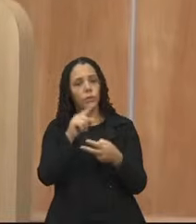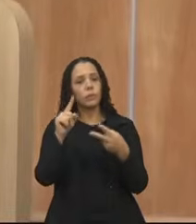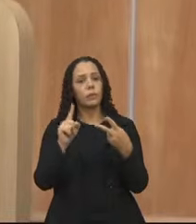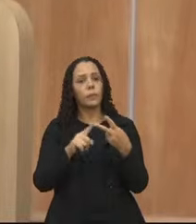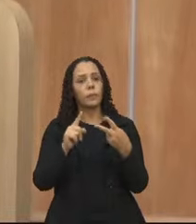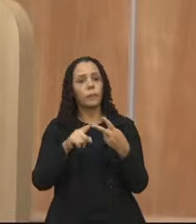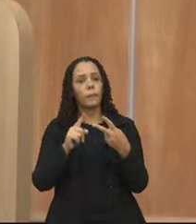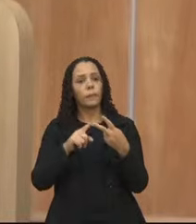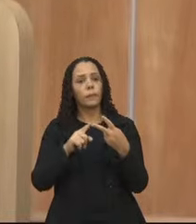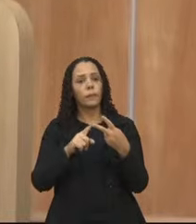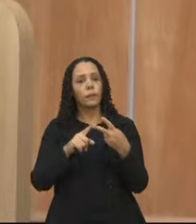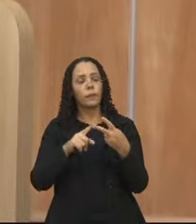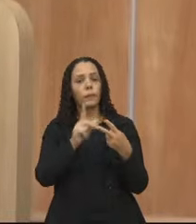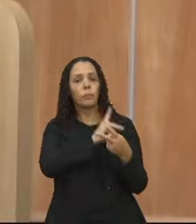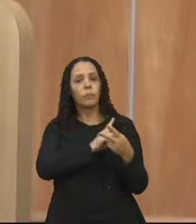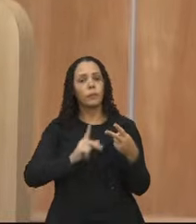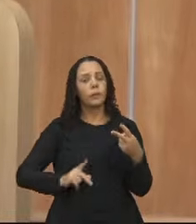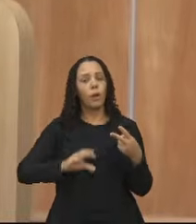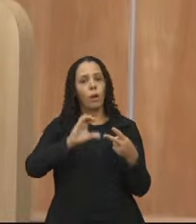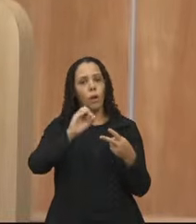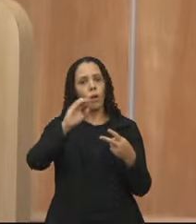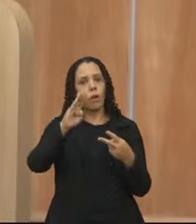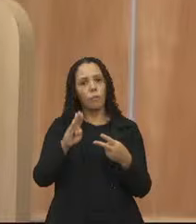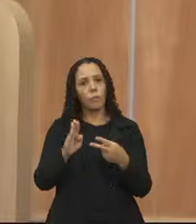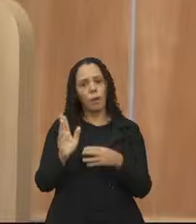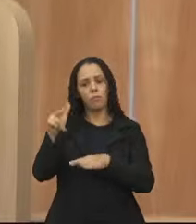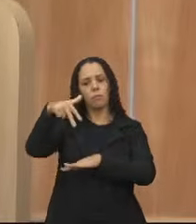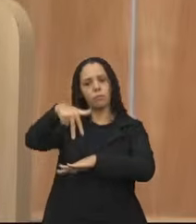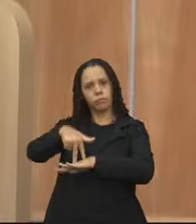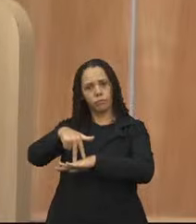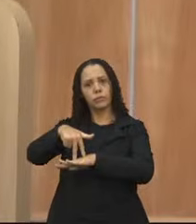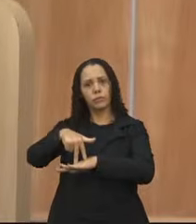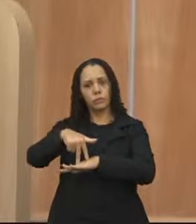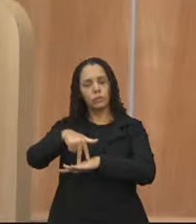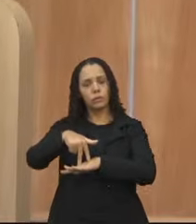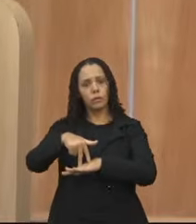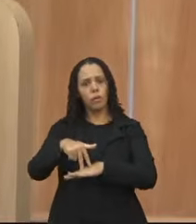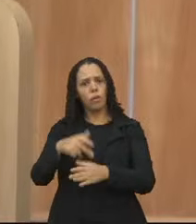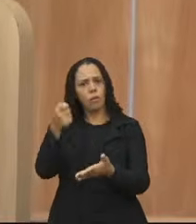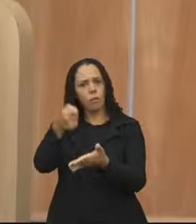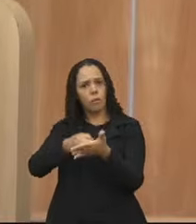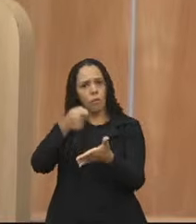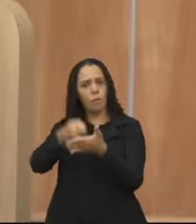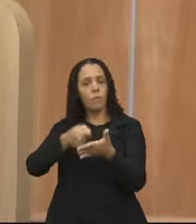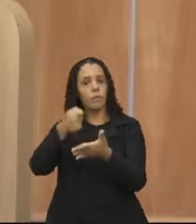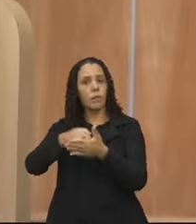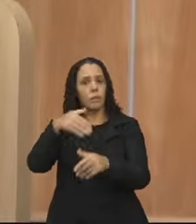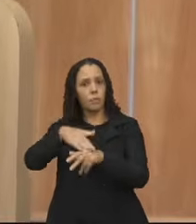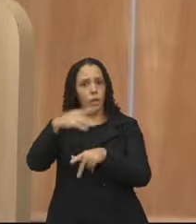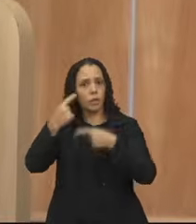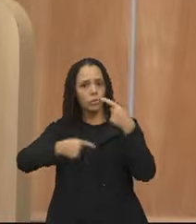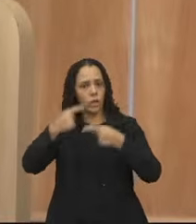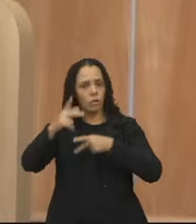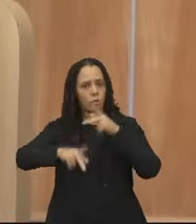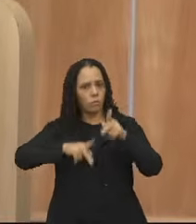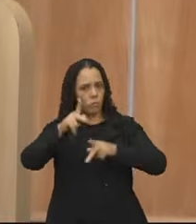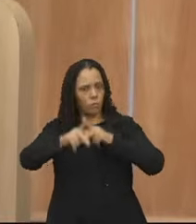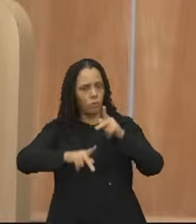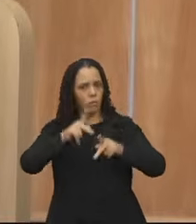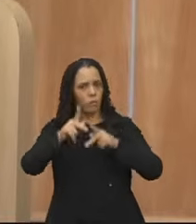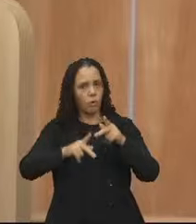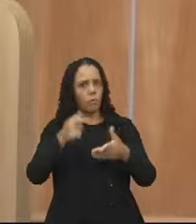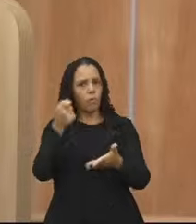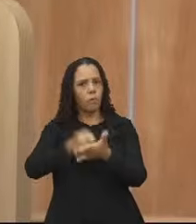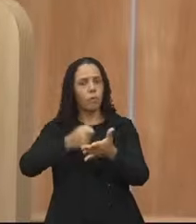teve a fala da presidente da OAB, aqui nessa tribuna, doutora Diva, cobrando mais diálogo com a população, cobrando que a